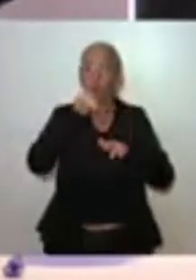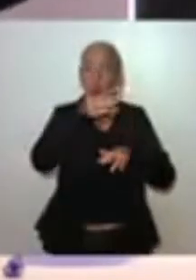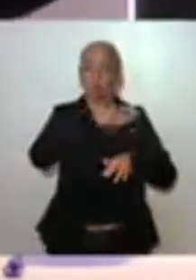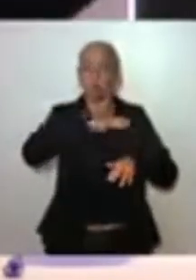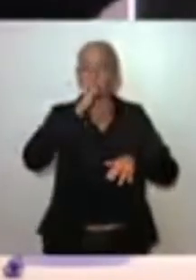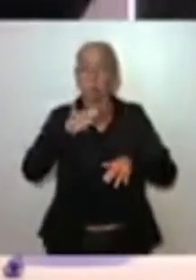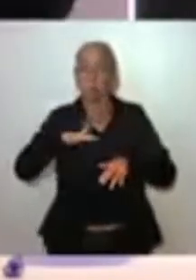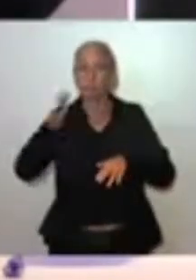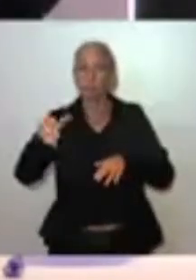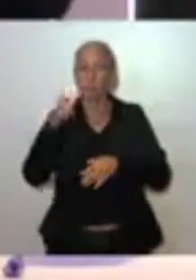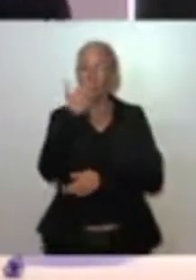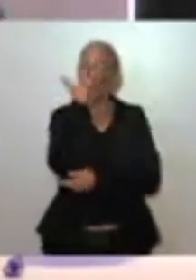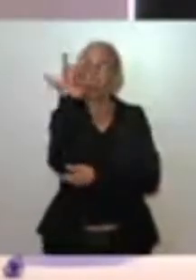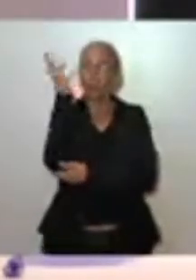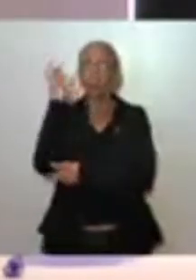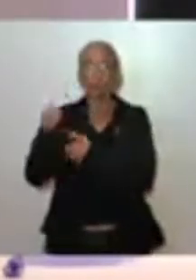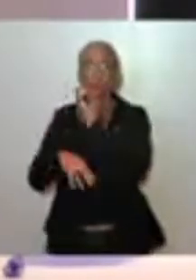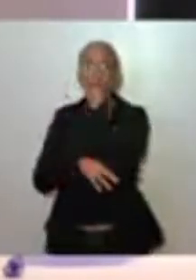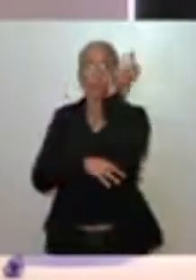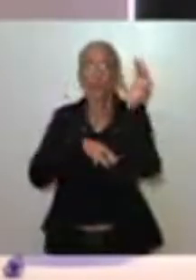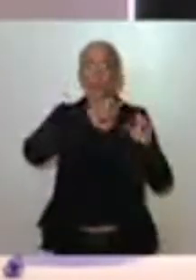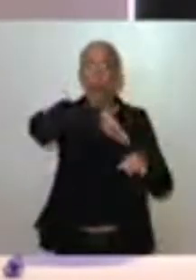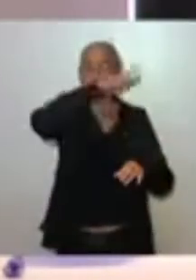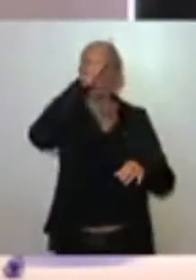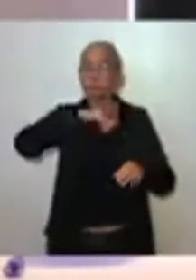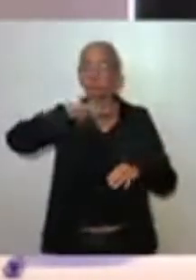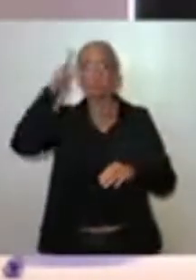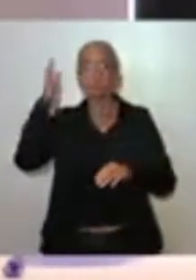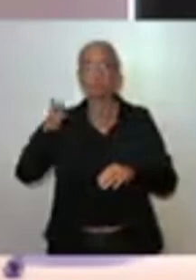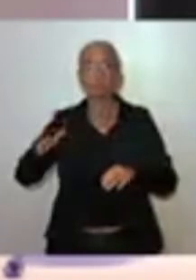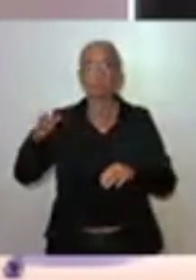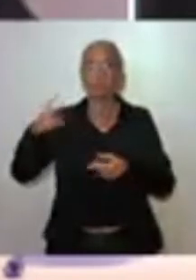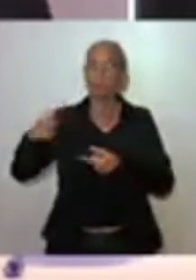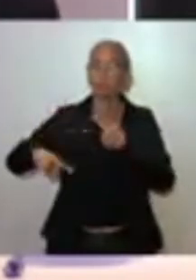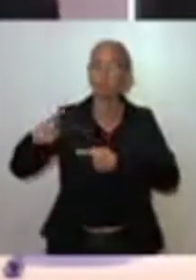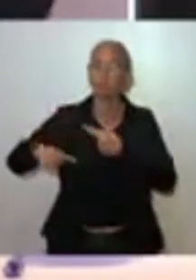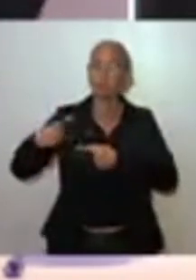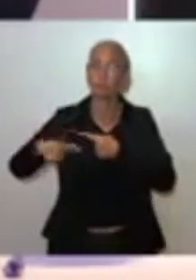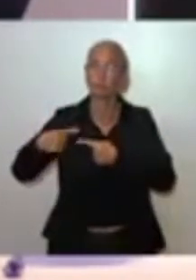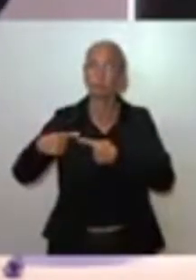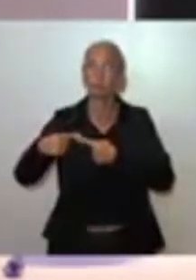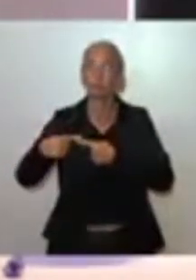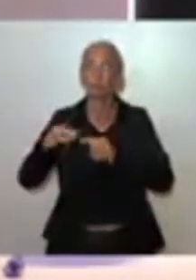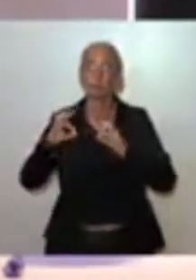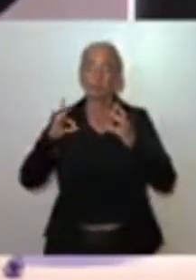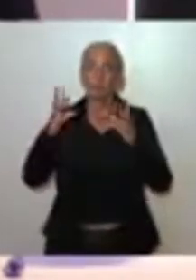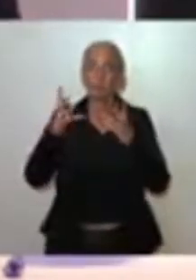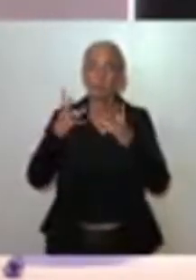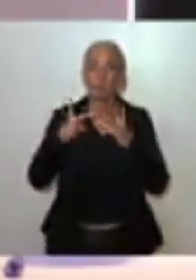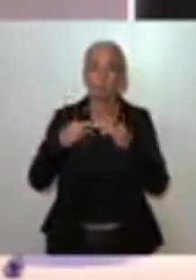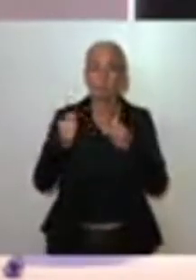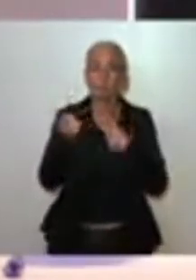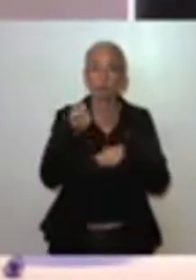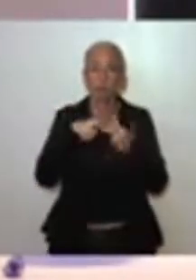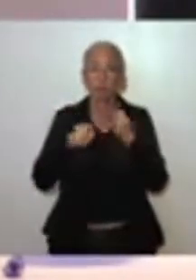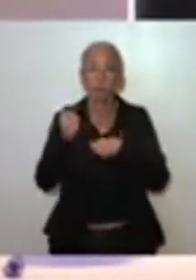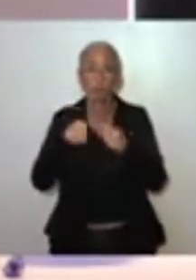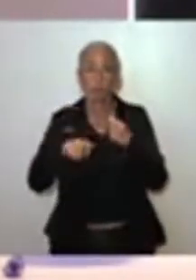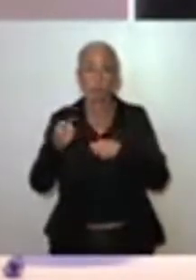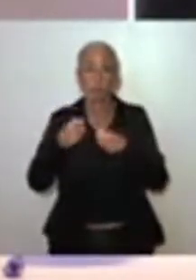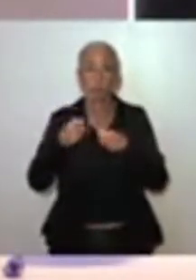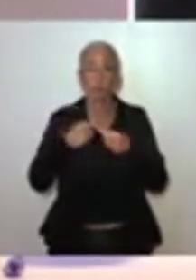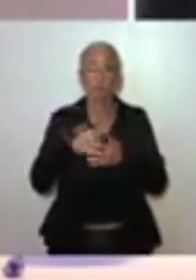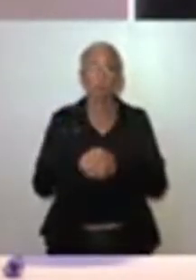preservação da mata atlântica para a política de que envolve um manipulação de resíduos sólidos